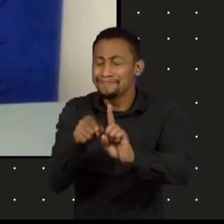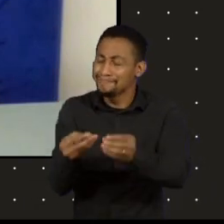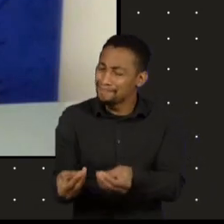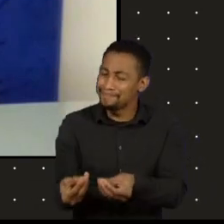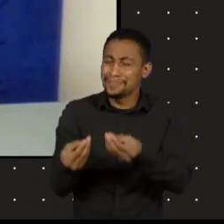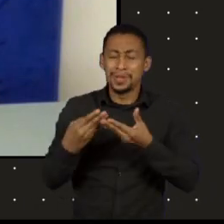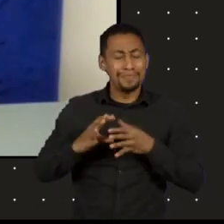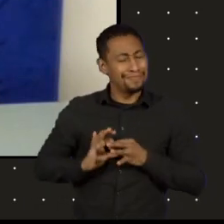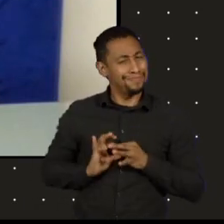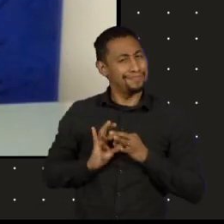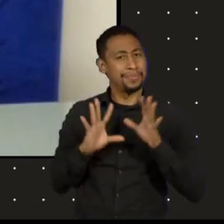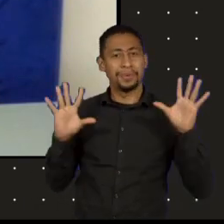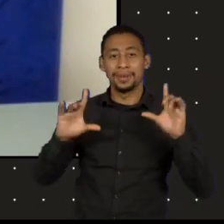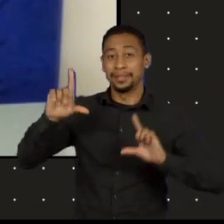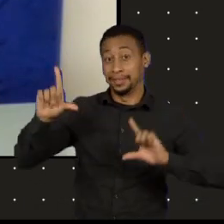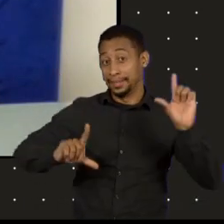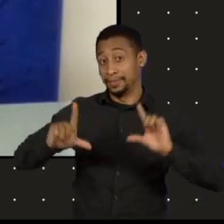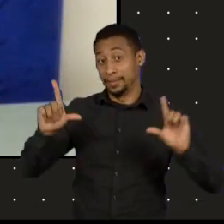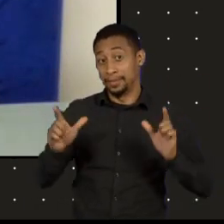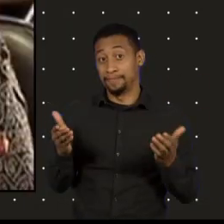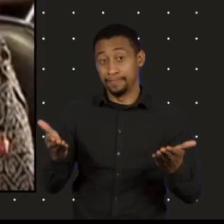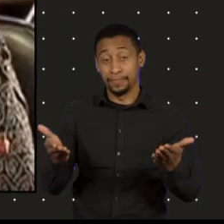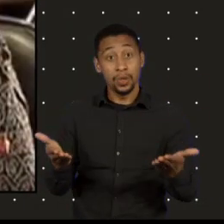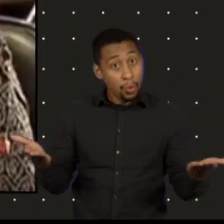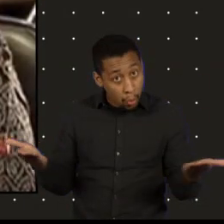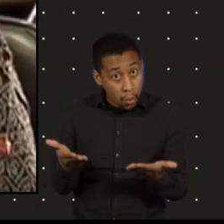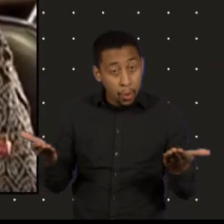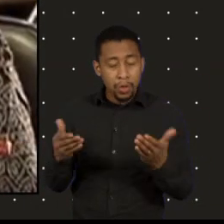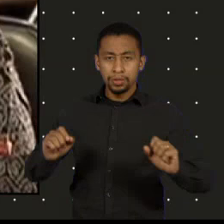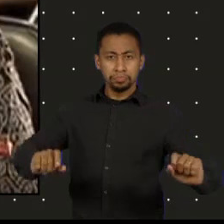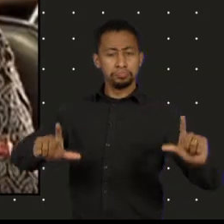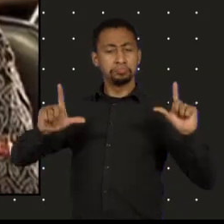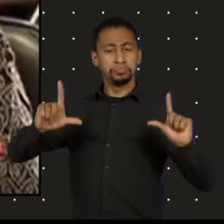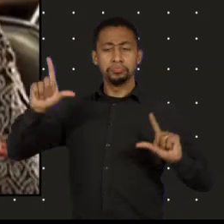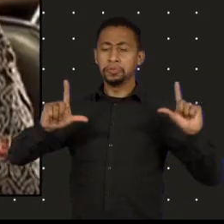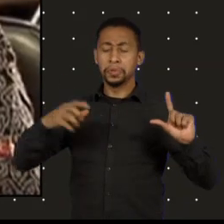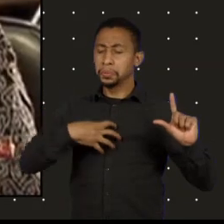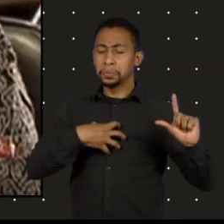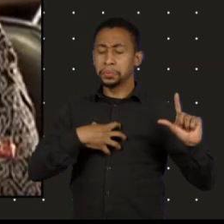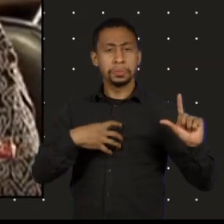na televisão. Que, sabe, hoje eu entro numa televisão sem medo, sem...